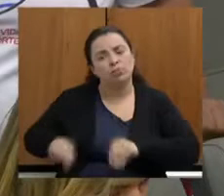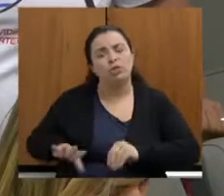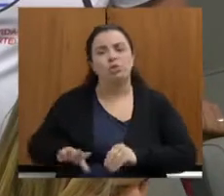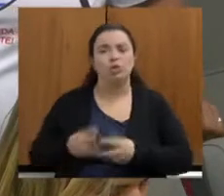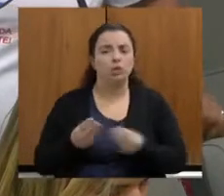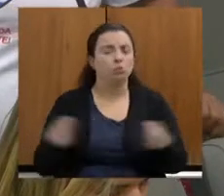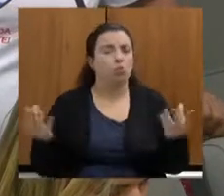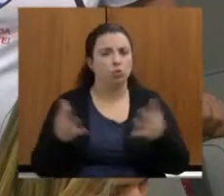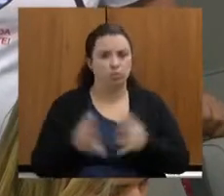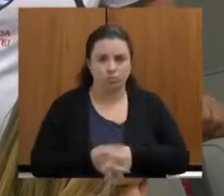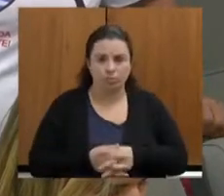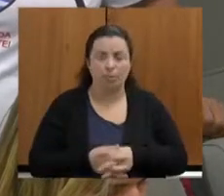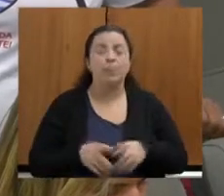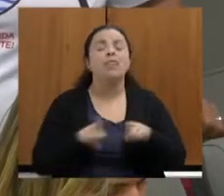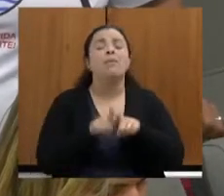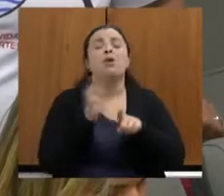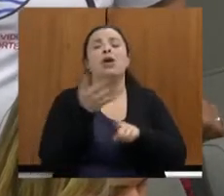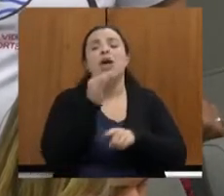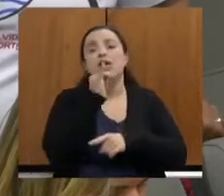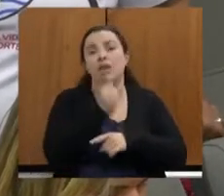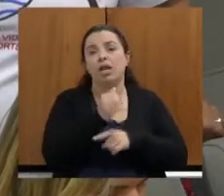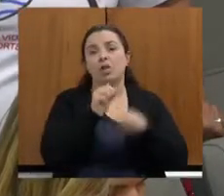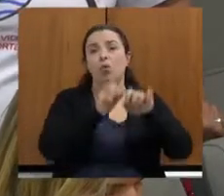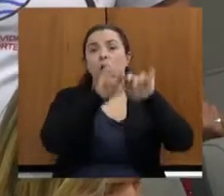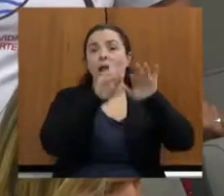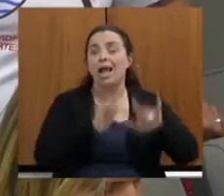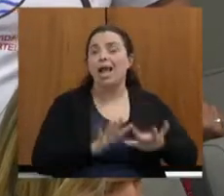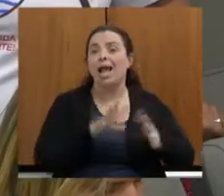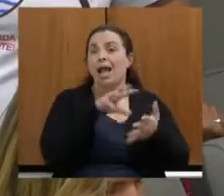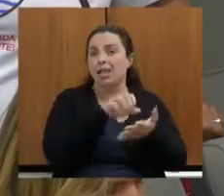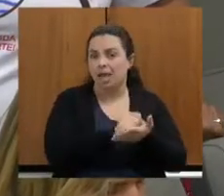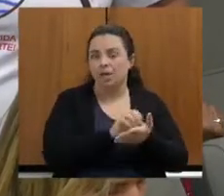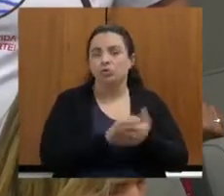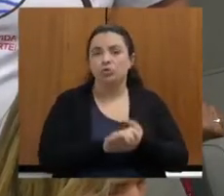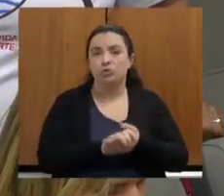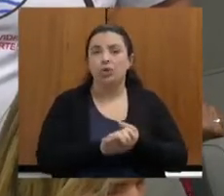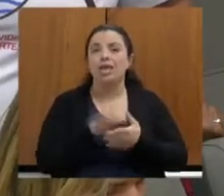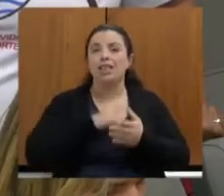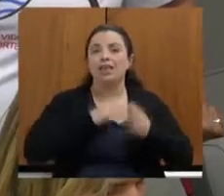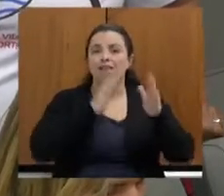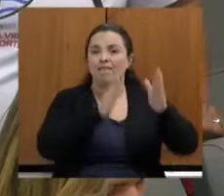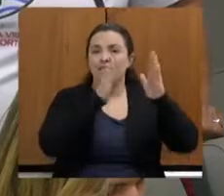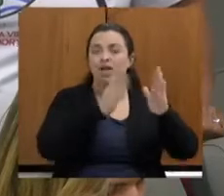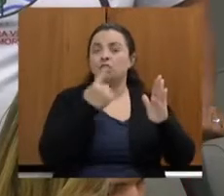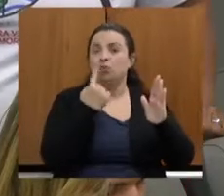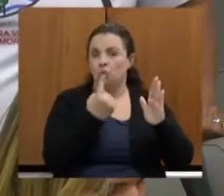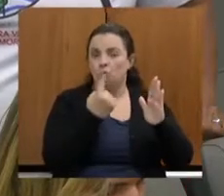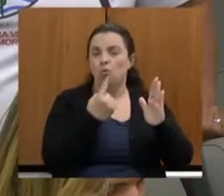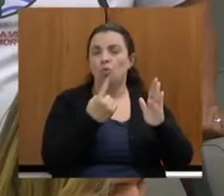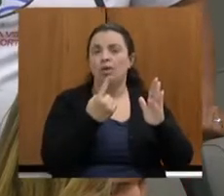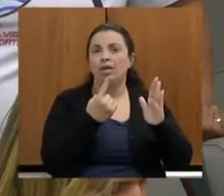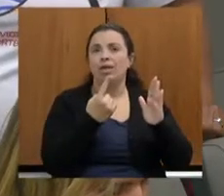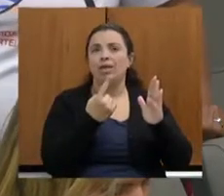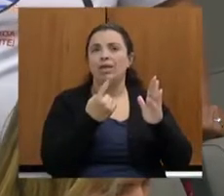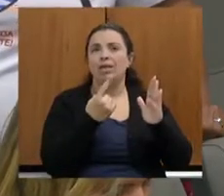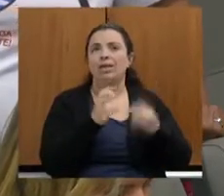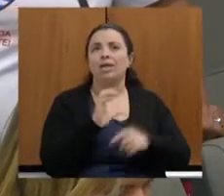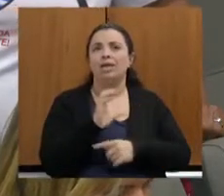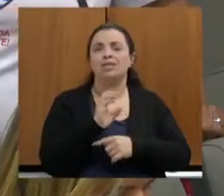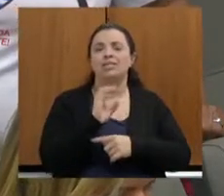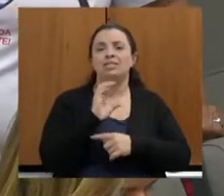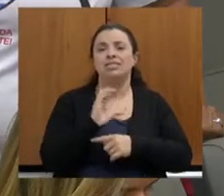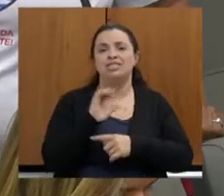falar é a respeito do cadastro as pessoas que fizeram cadastro na fase um quando a sinergia foi na